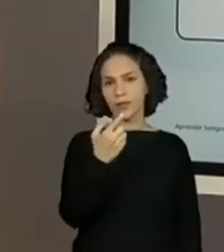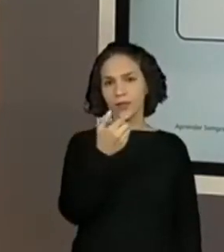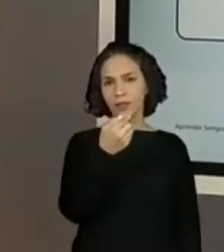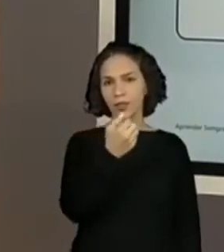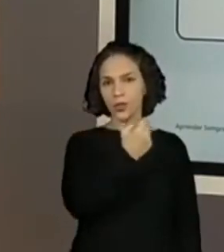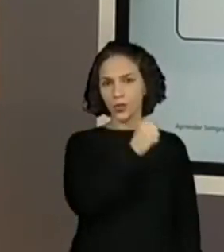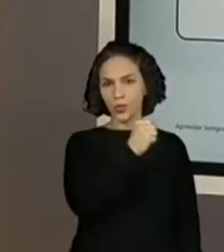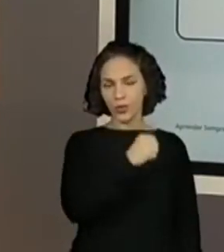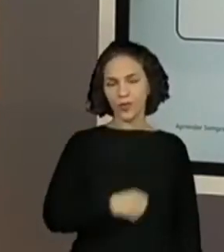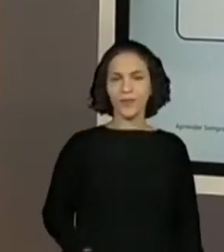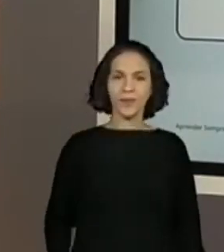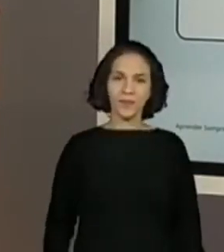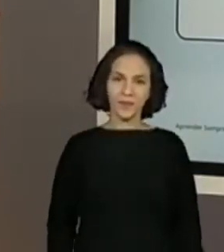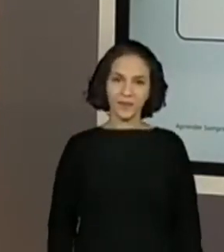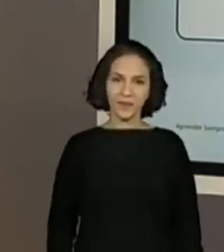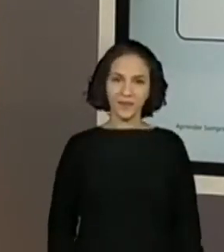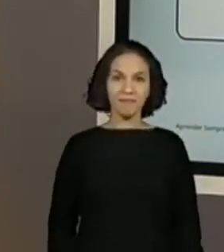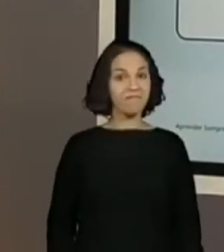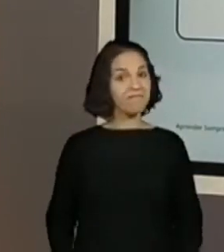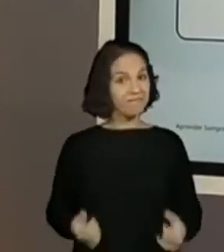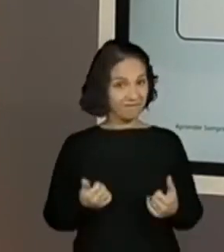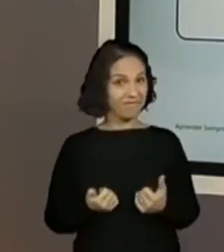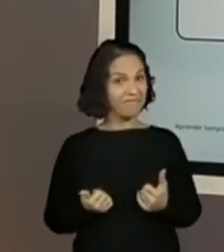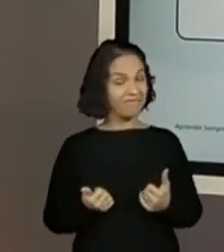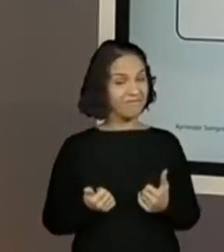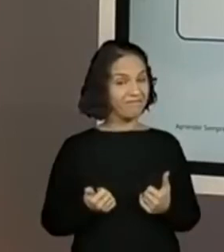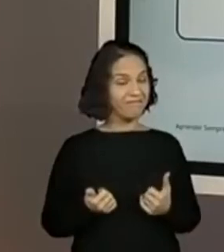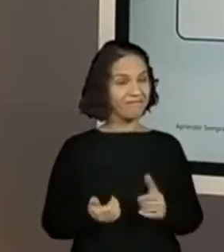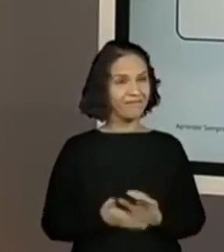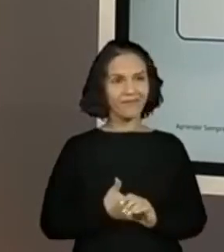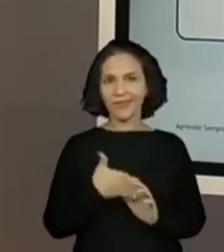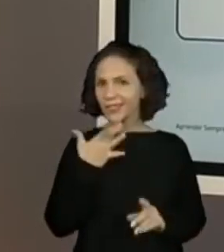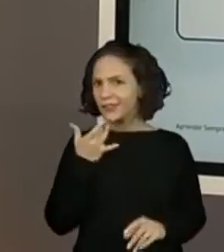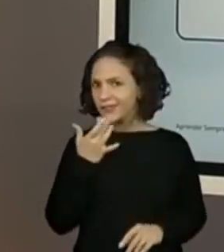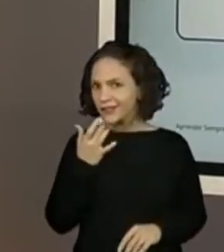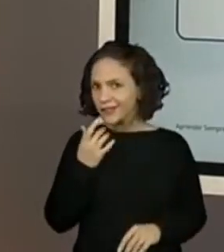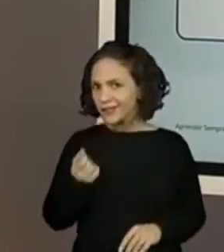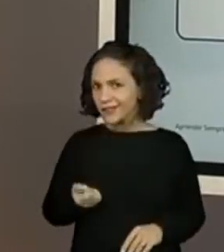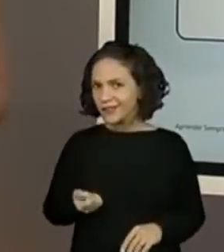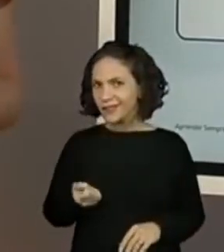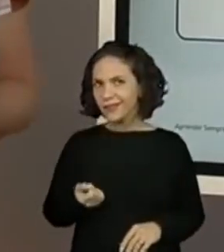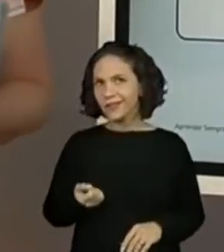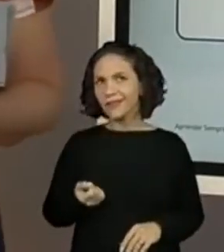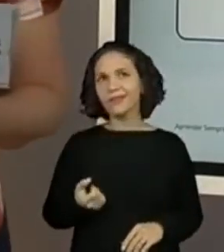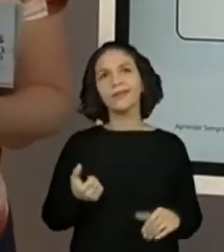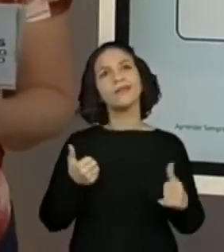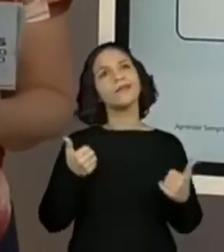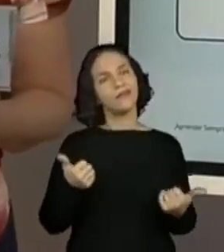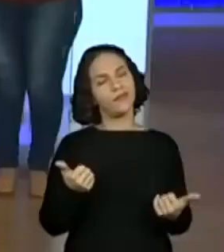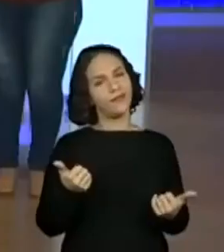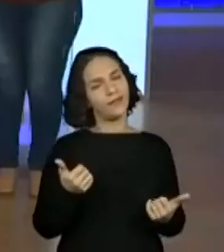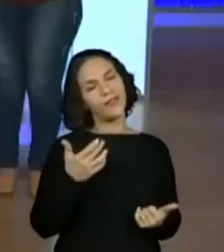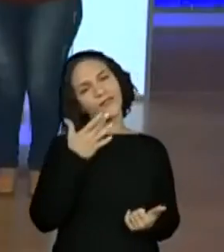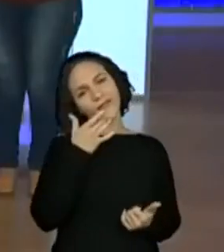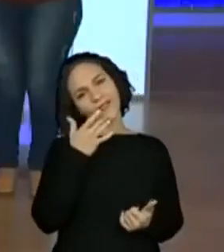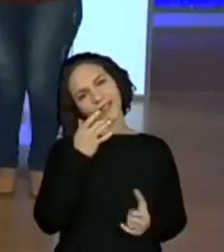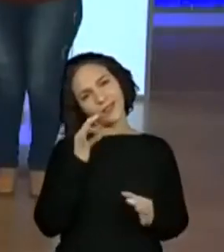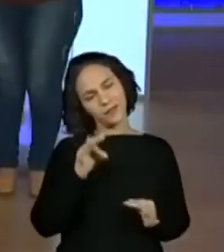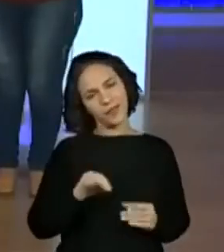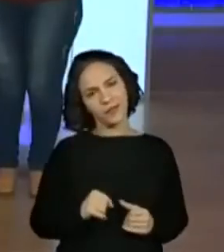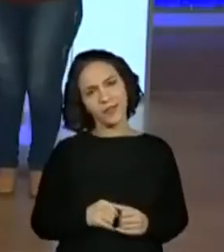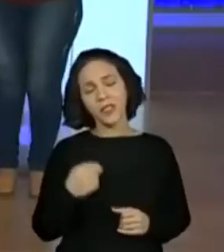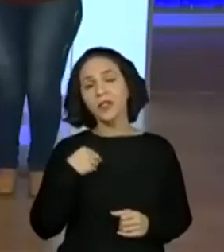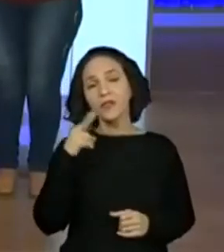5.178. Muito bem. Fácil, né, gente? Esse foi bem fácil. Estou vendo